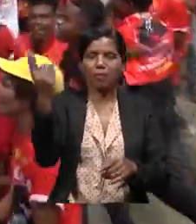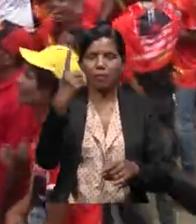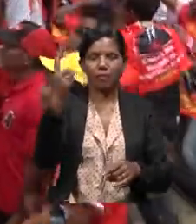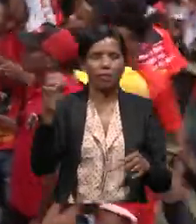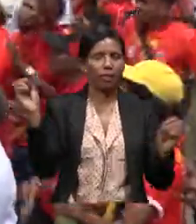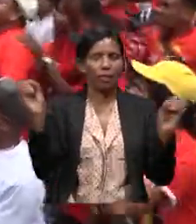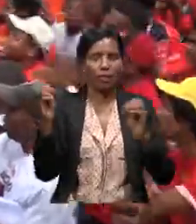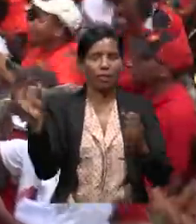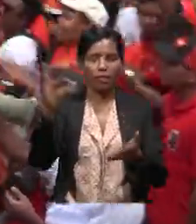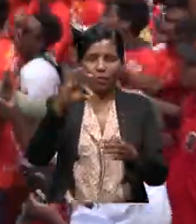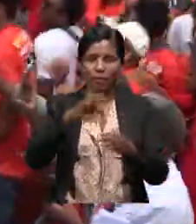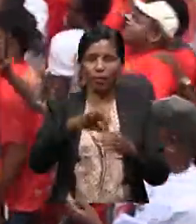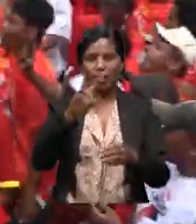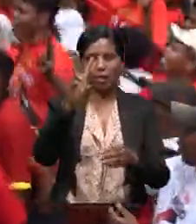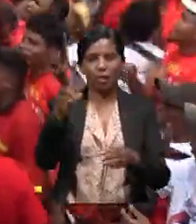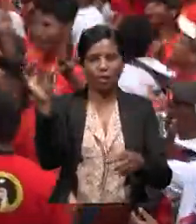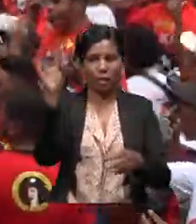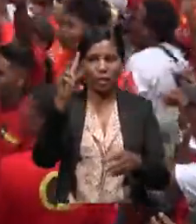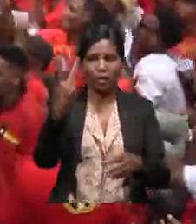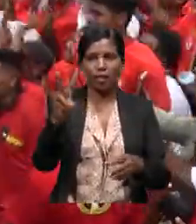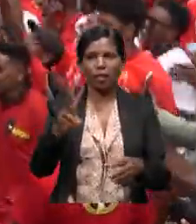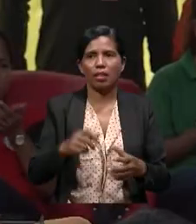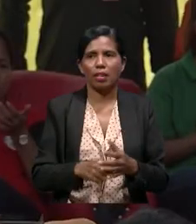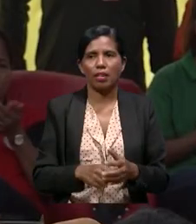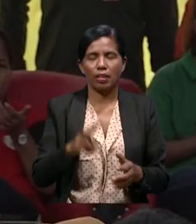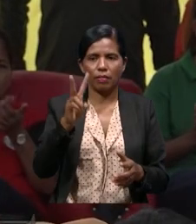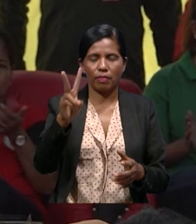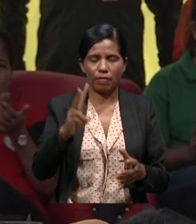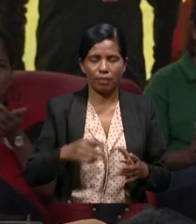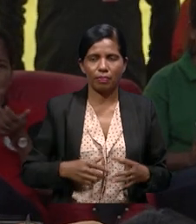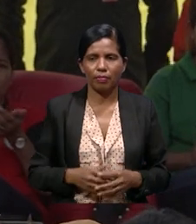ronda que dua. E há a ideia de dia 19, mas que nem